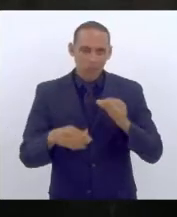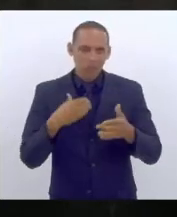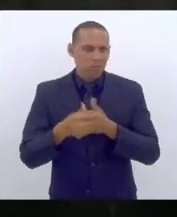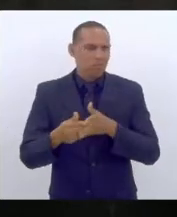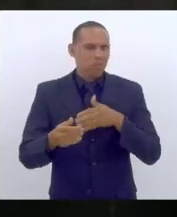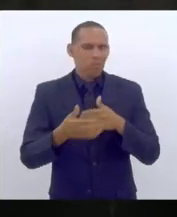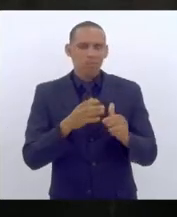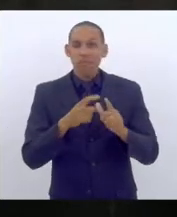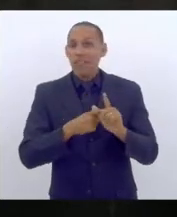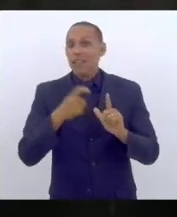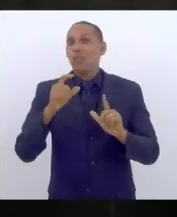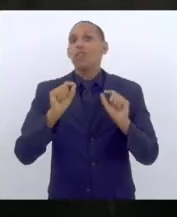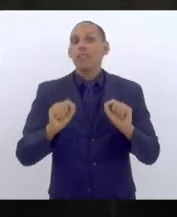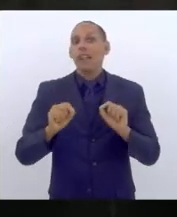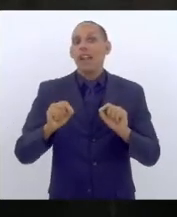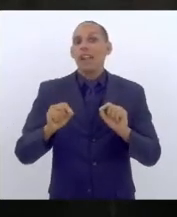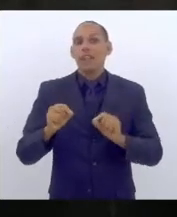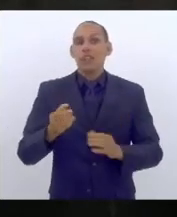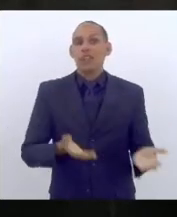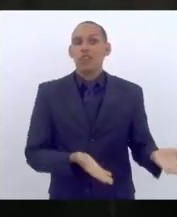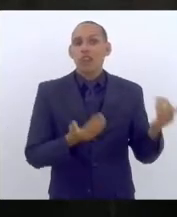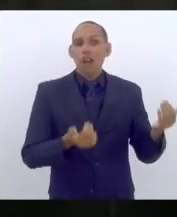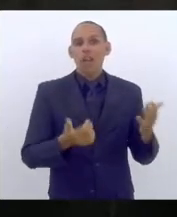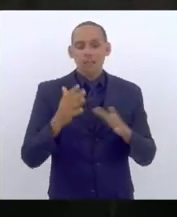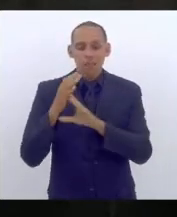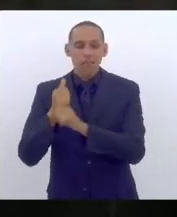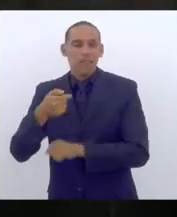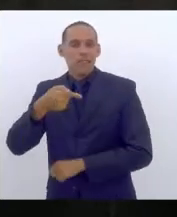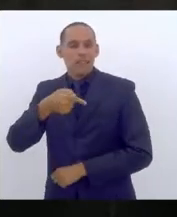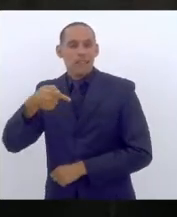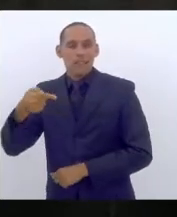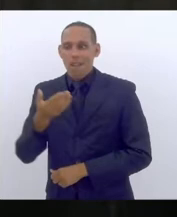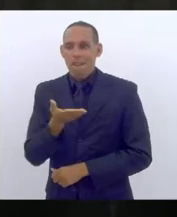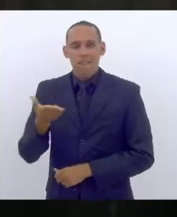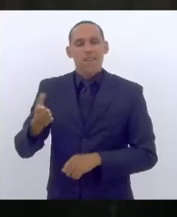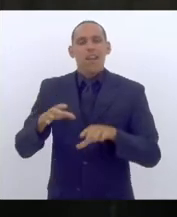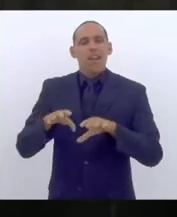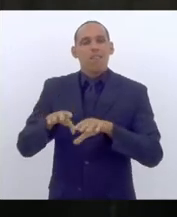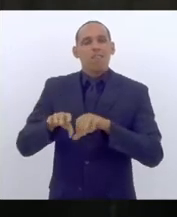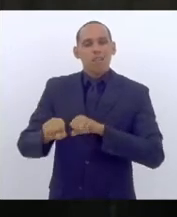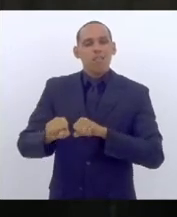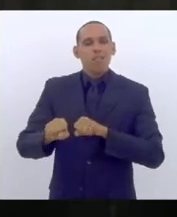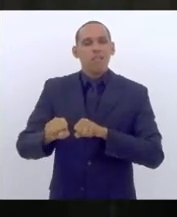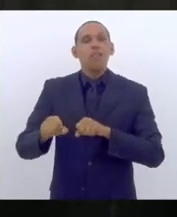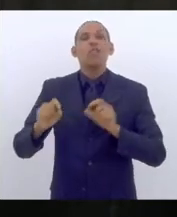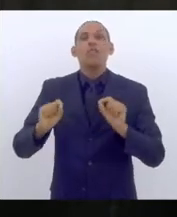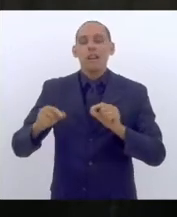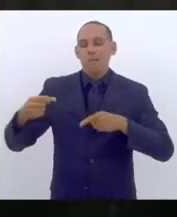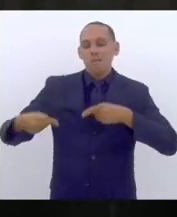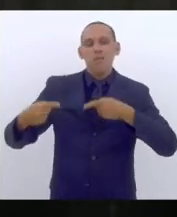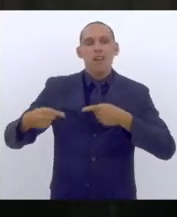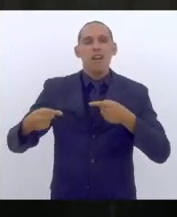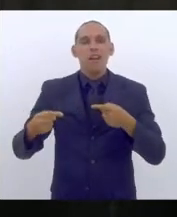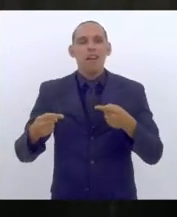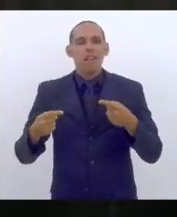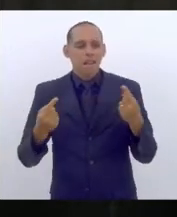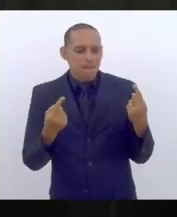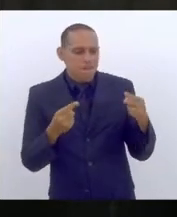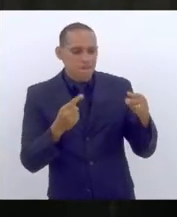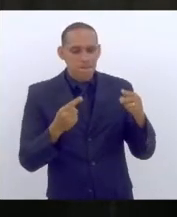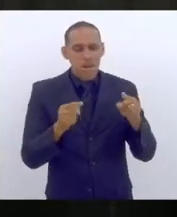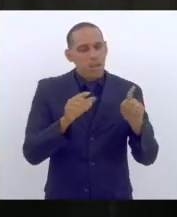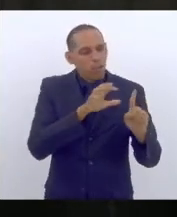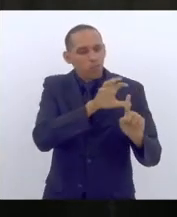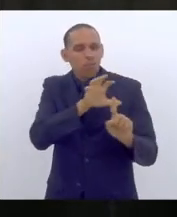há 77 jovens com a formação política de incidência na realidade de como que a gente